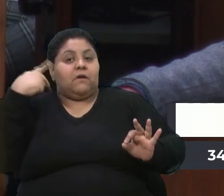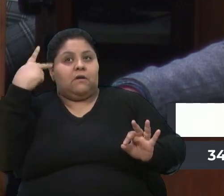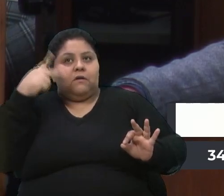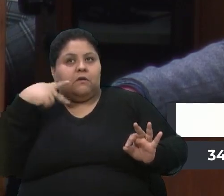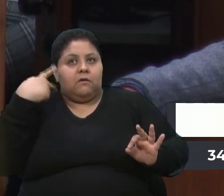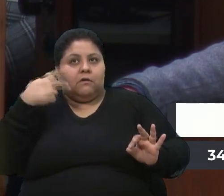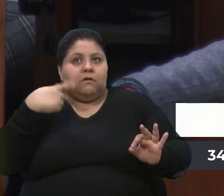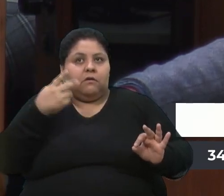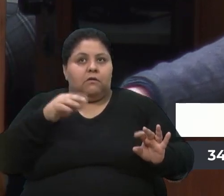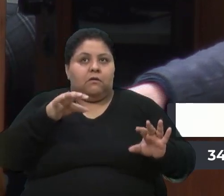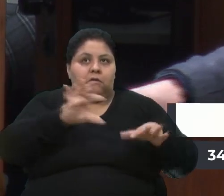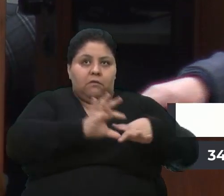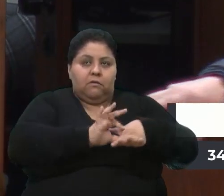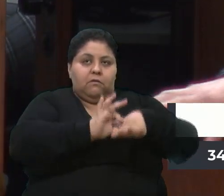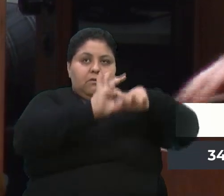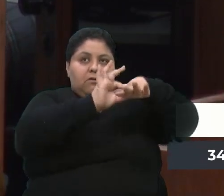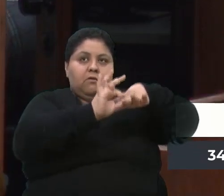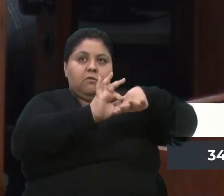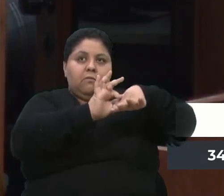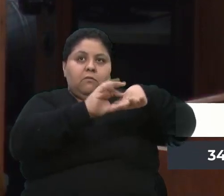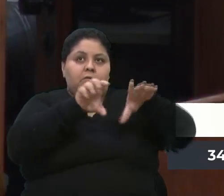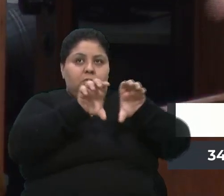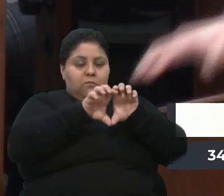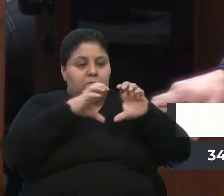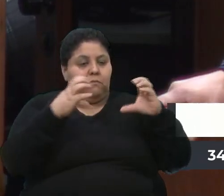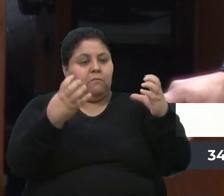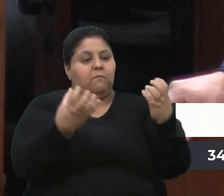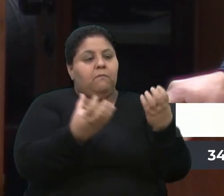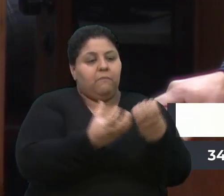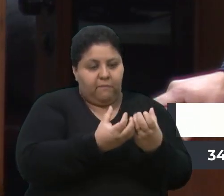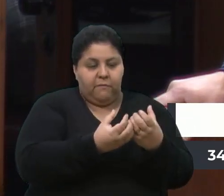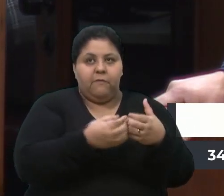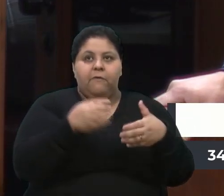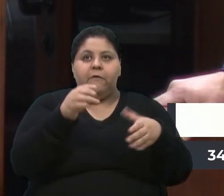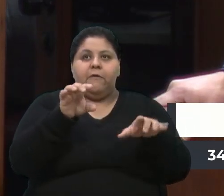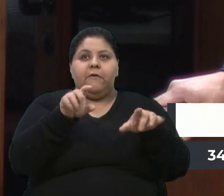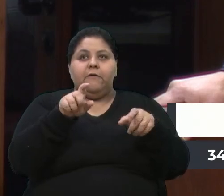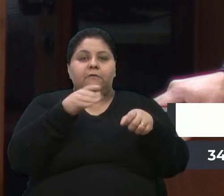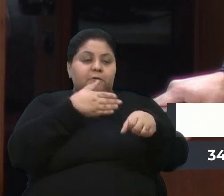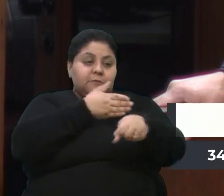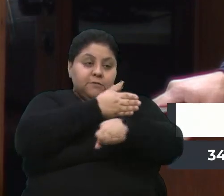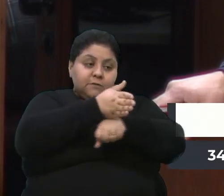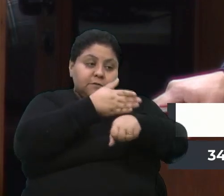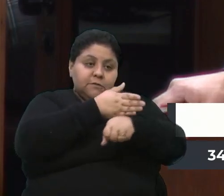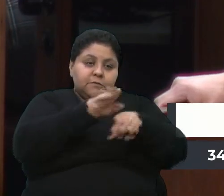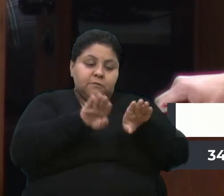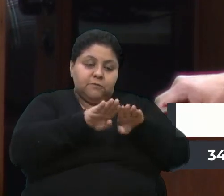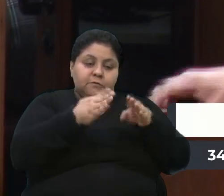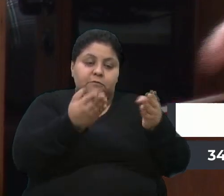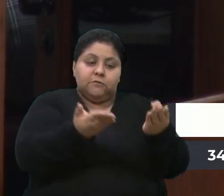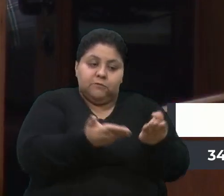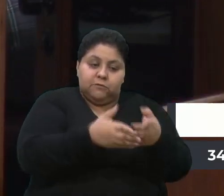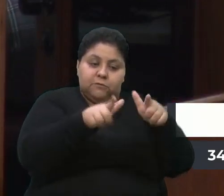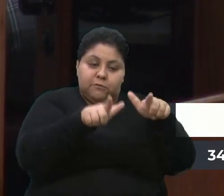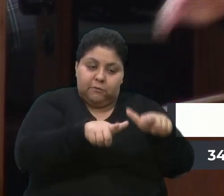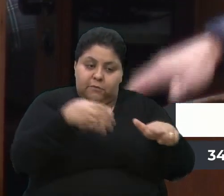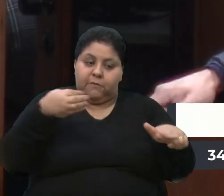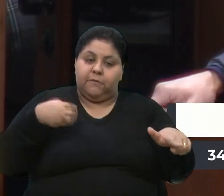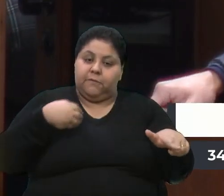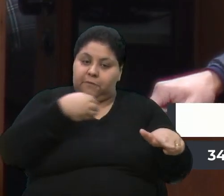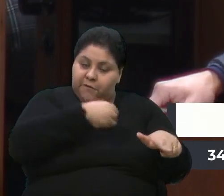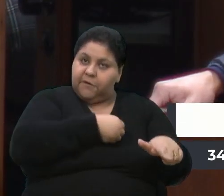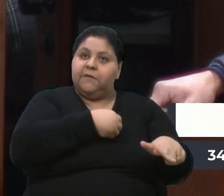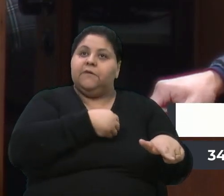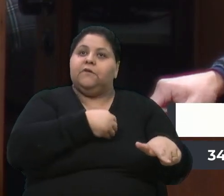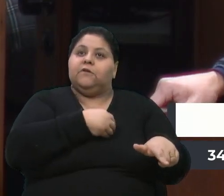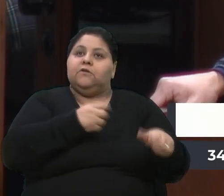comunitário, membro da Associação de Moradores, fazendo parte do Conselho Local e Municipal de Saúde, junto com algumas